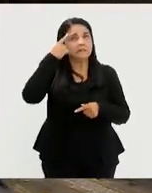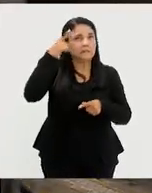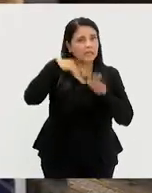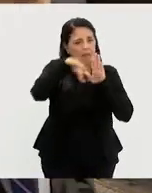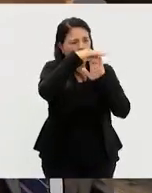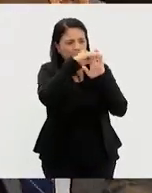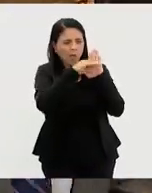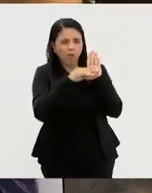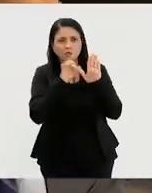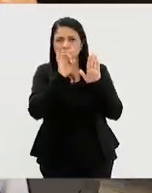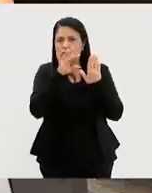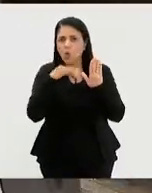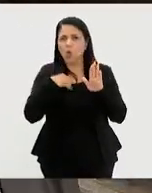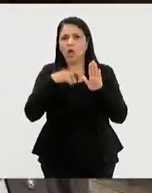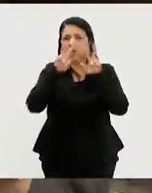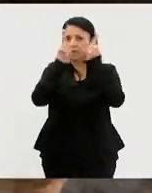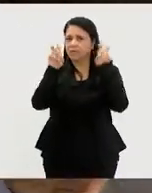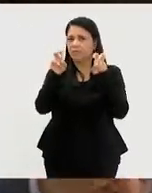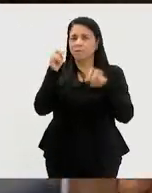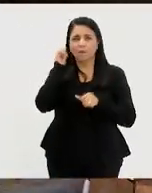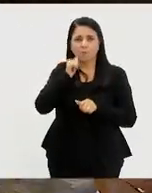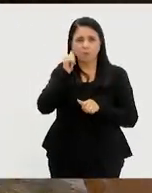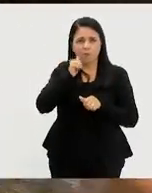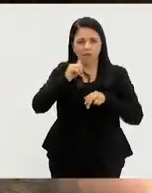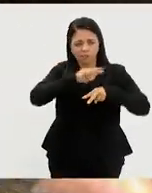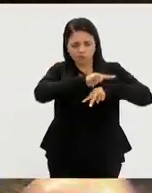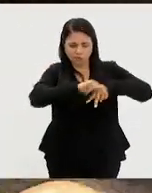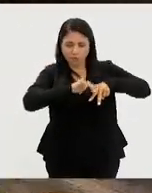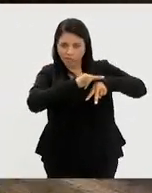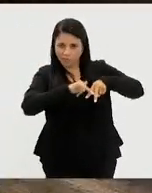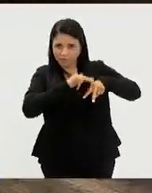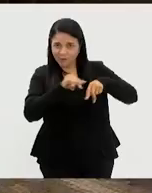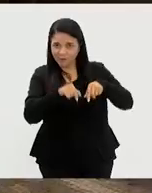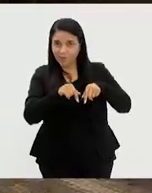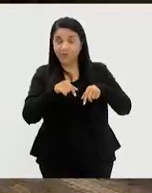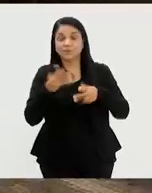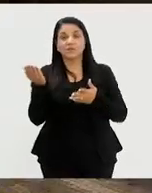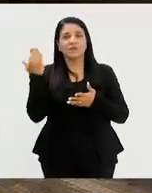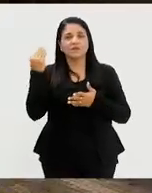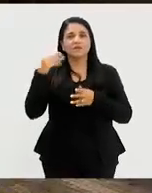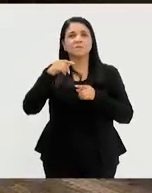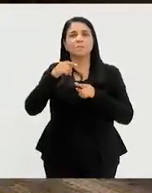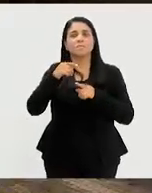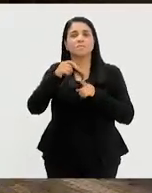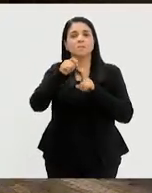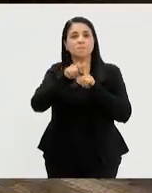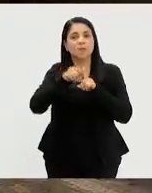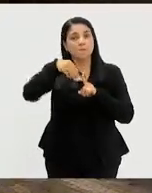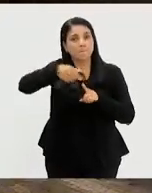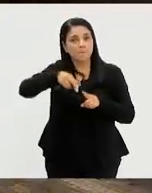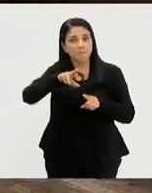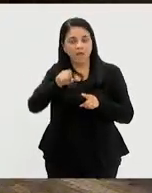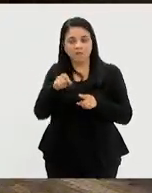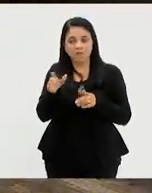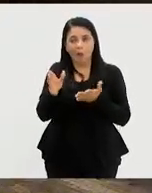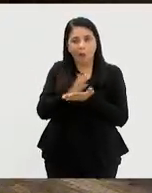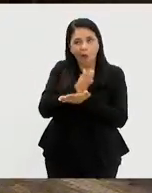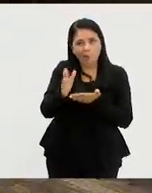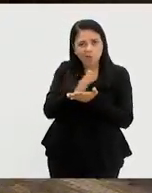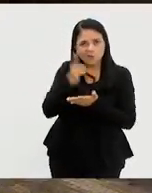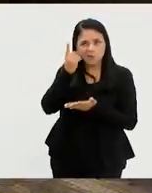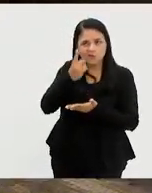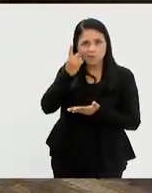mulheres com apenas a temática de gênero em março alguns deputados temeram que isso poderia significar